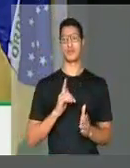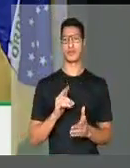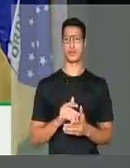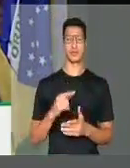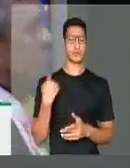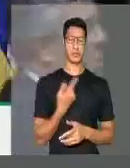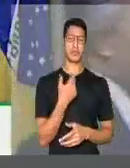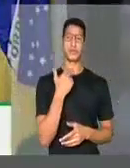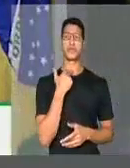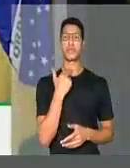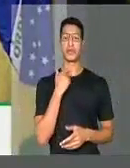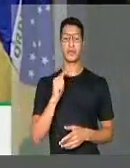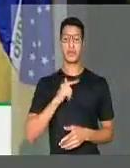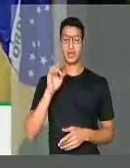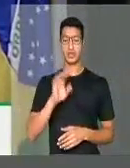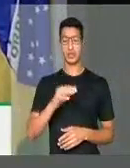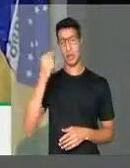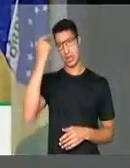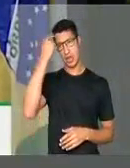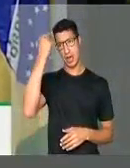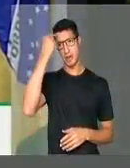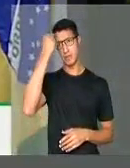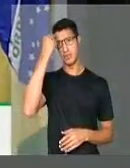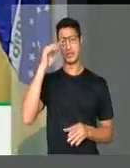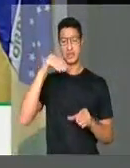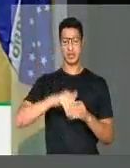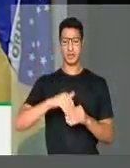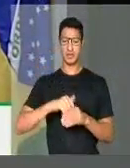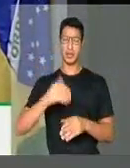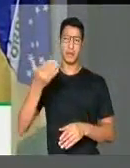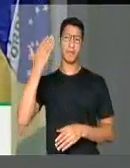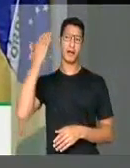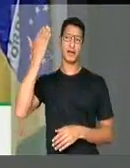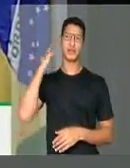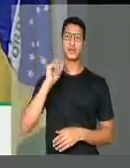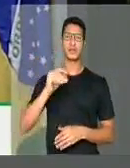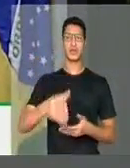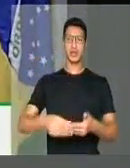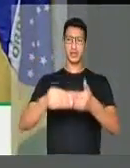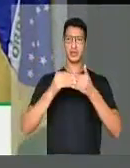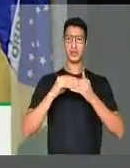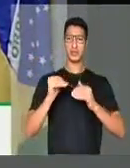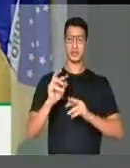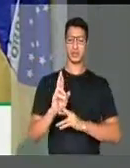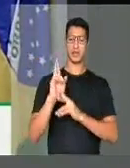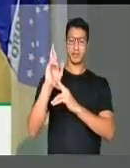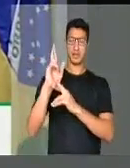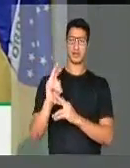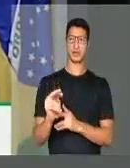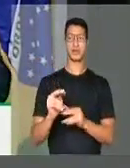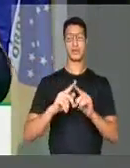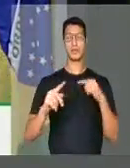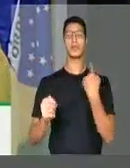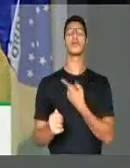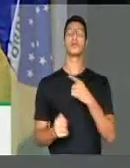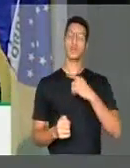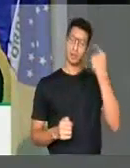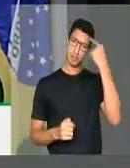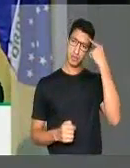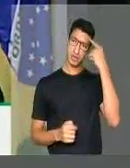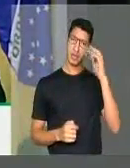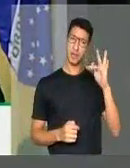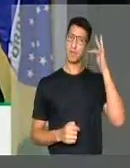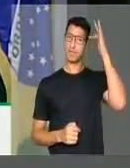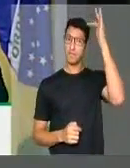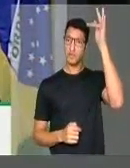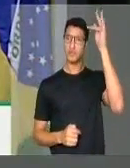compreensão. Nós não podemos ter apenas na mente a eleição passada que trouxe para cá essa representação, mas nós temos que ter na mente